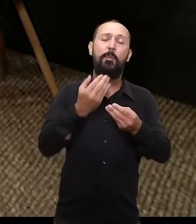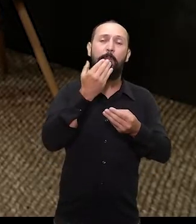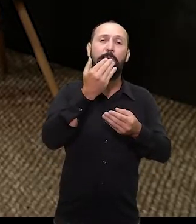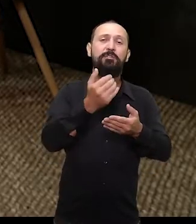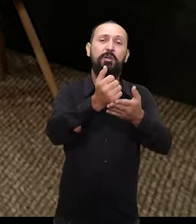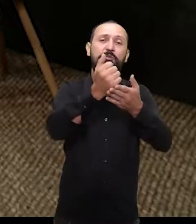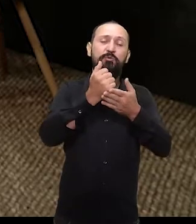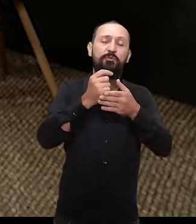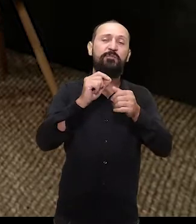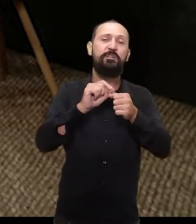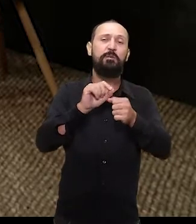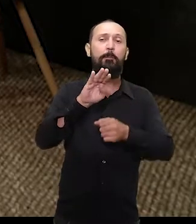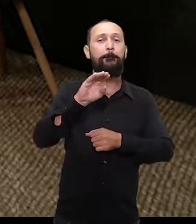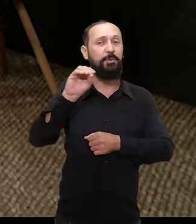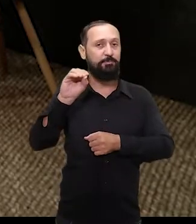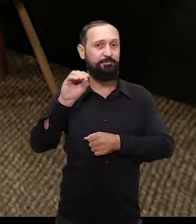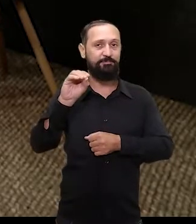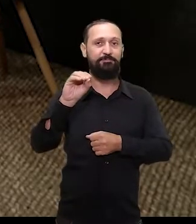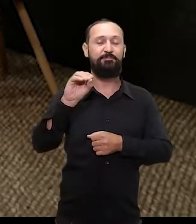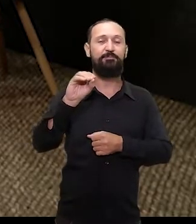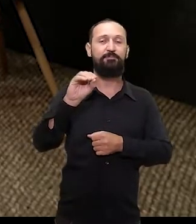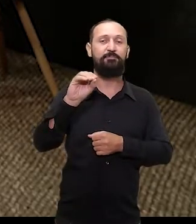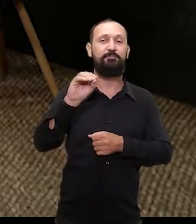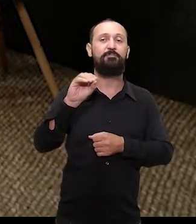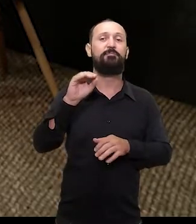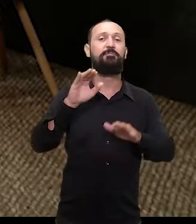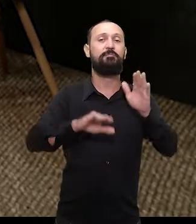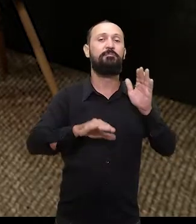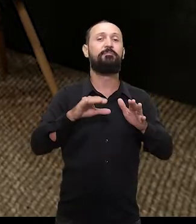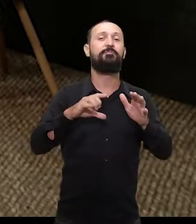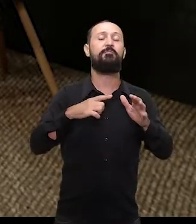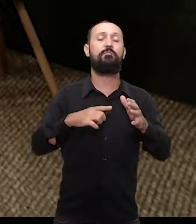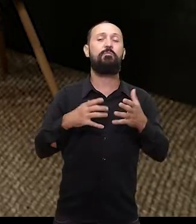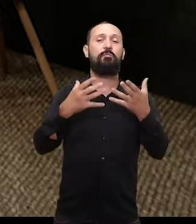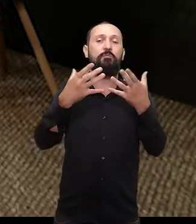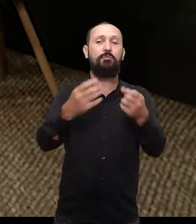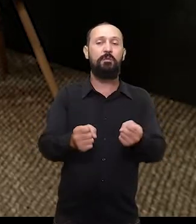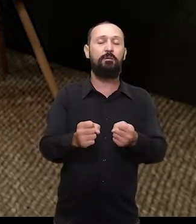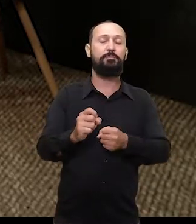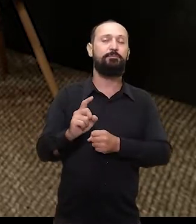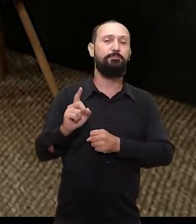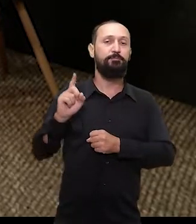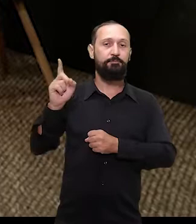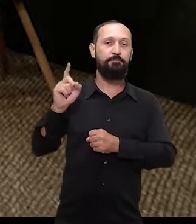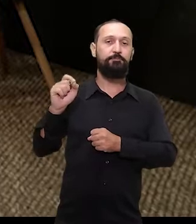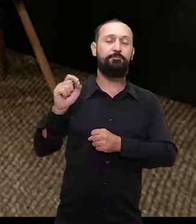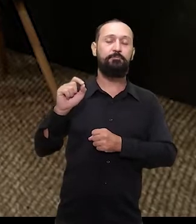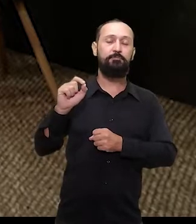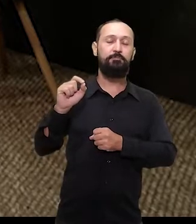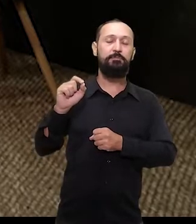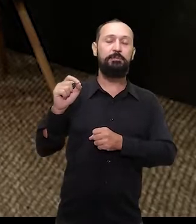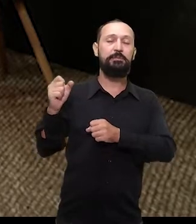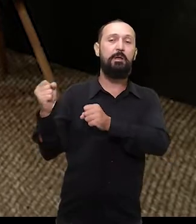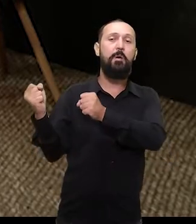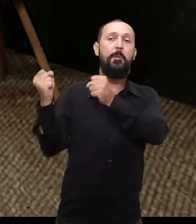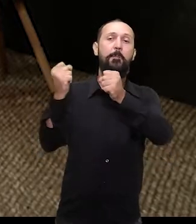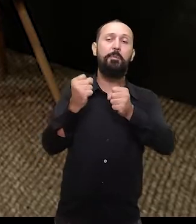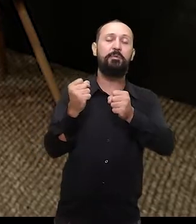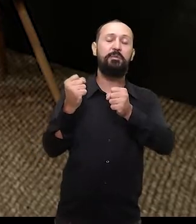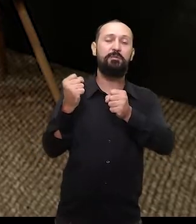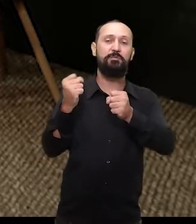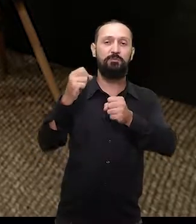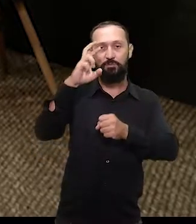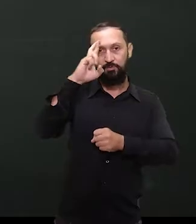procurar ajuda registrar uma ocorrência ela acaba que aceitando esse senhoril né Se poder